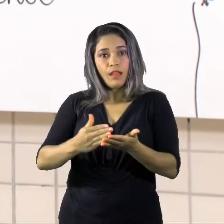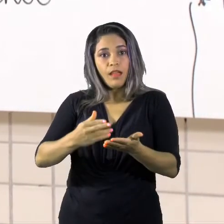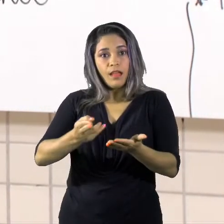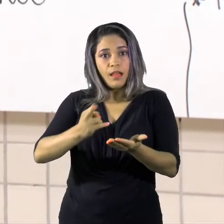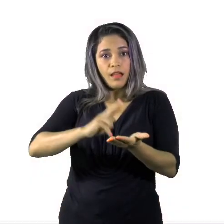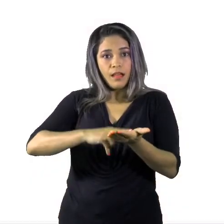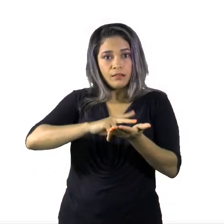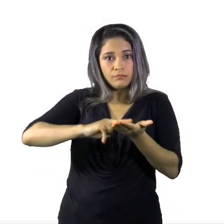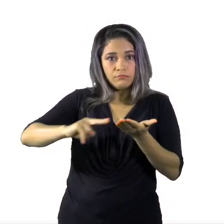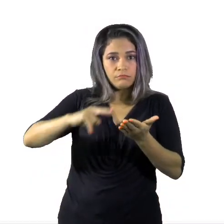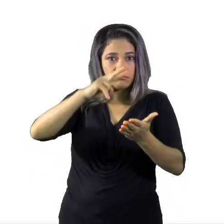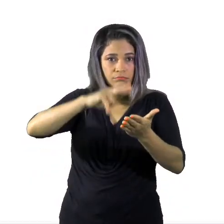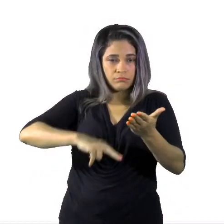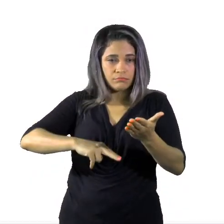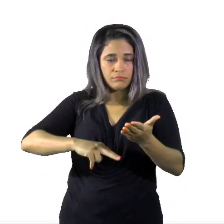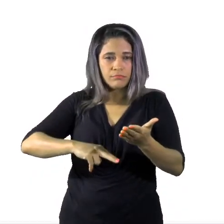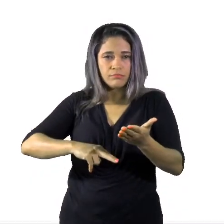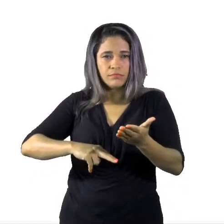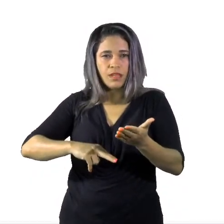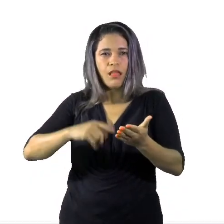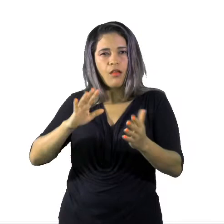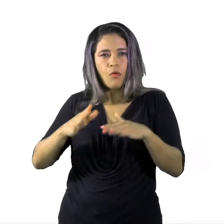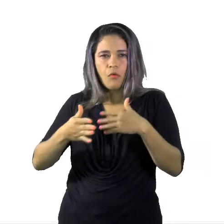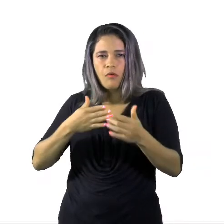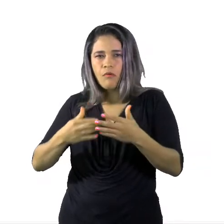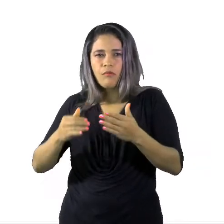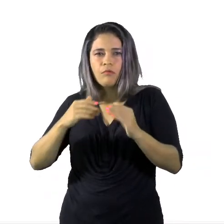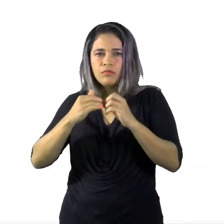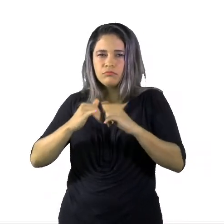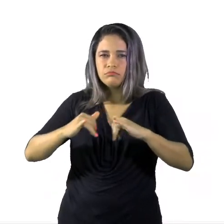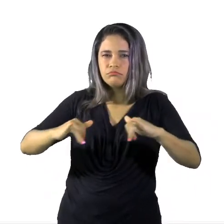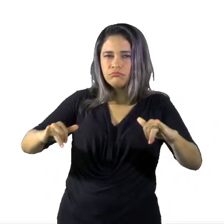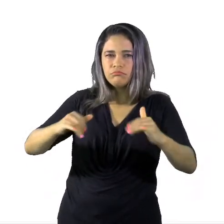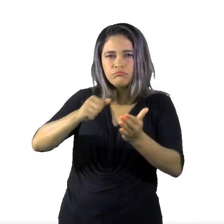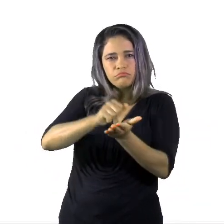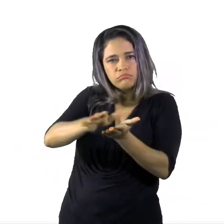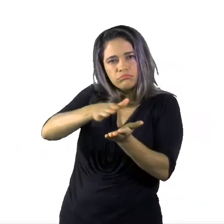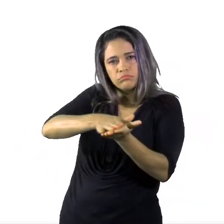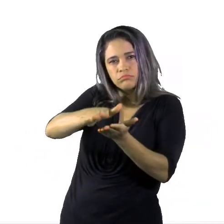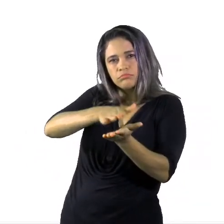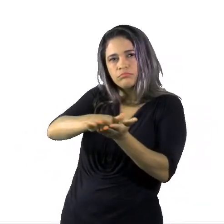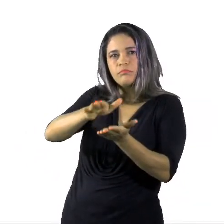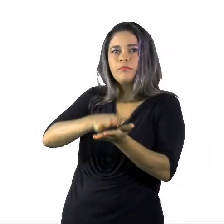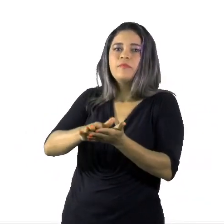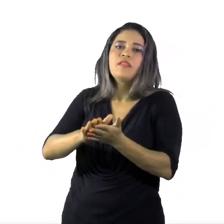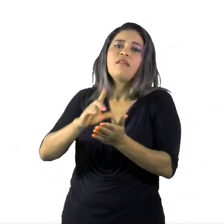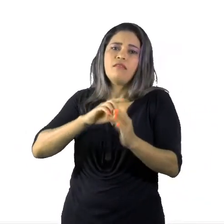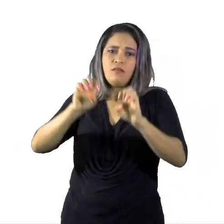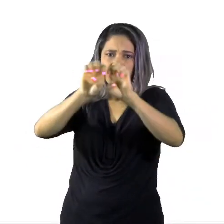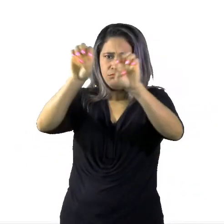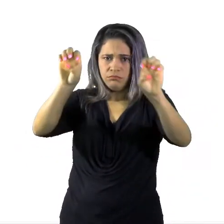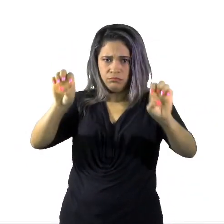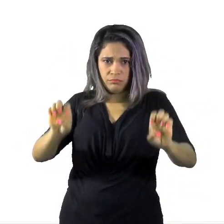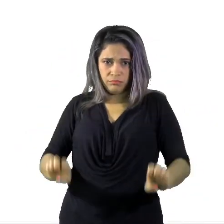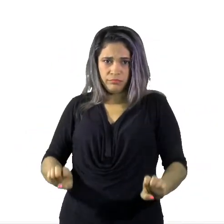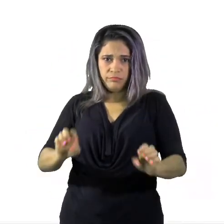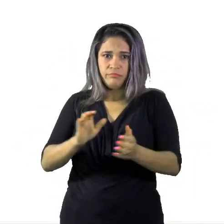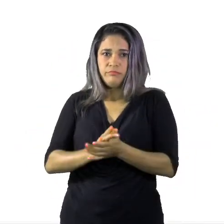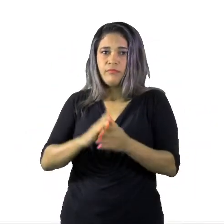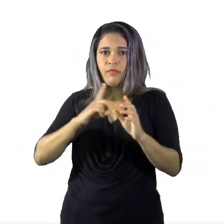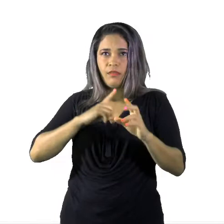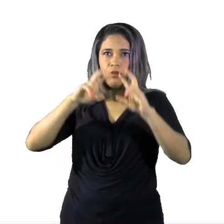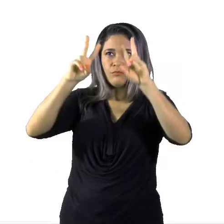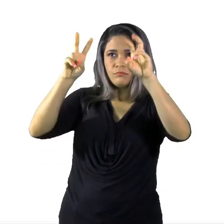apresenta uma apreciação sobre uma matéria publicada nos veículos de comunicação. Ela tem uma estrutura, ela aborda o tema e a